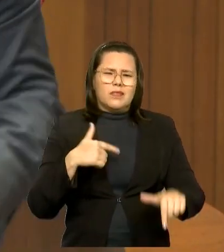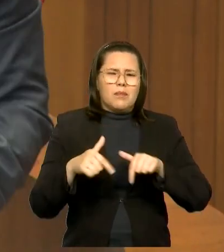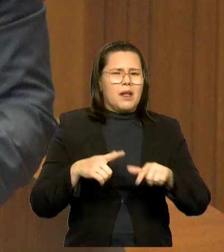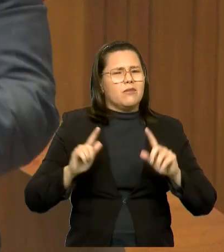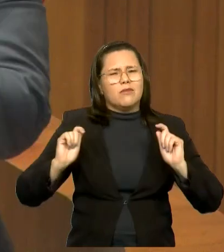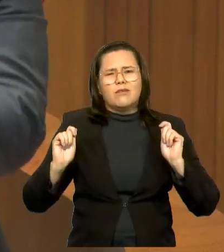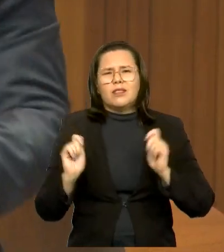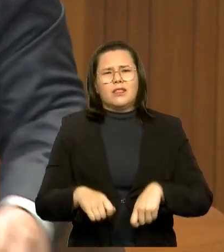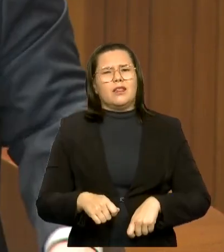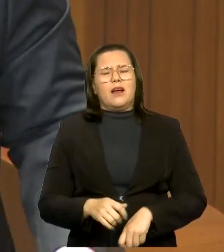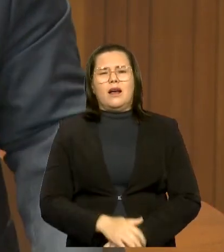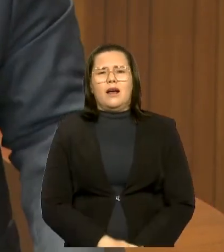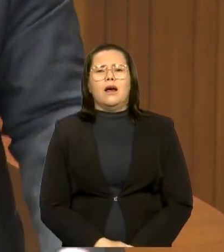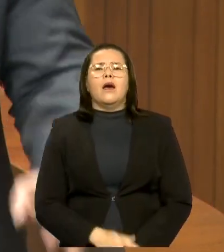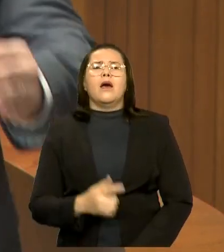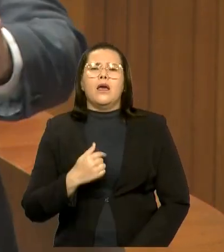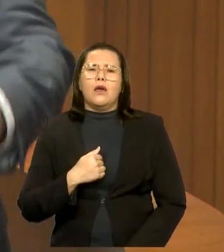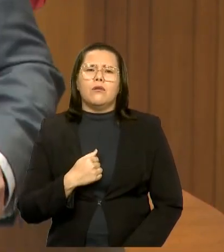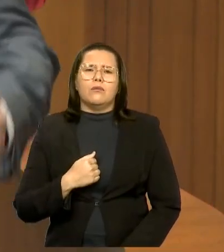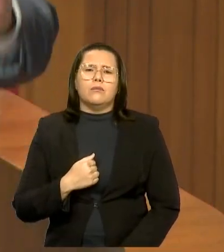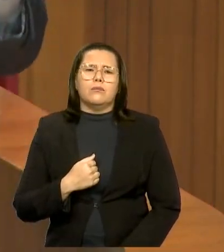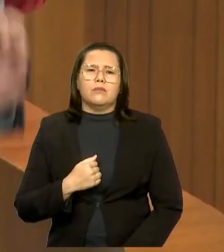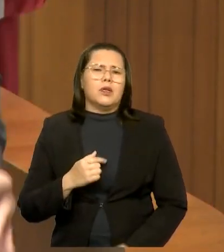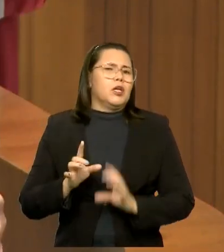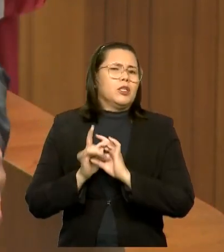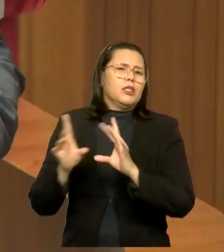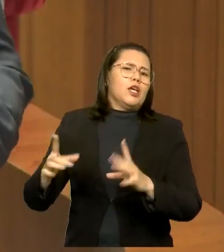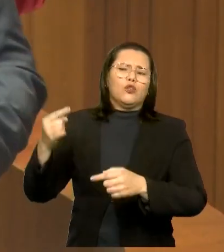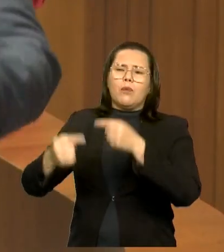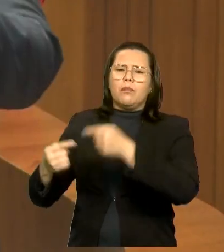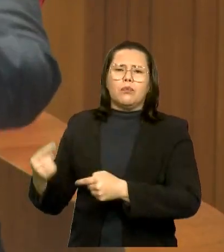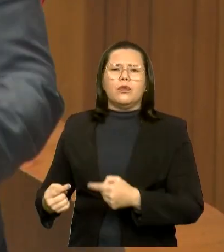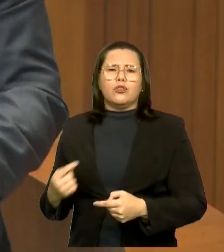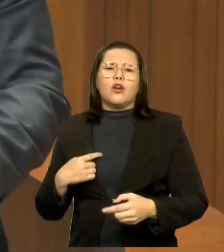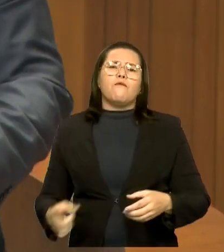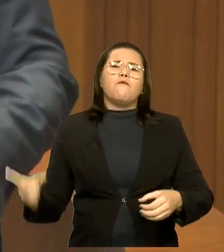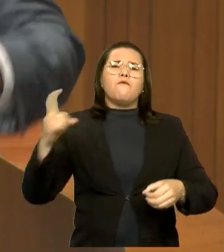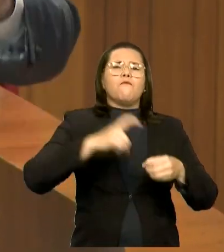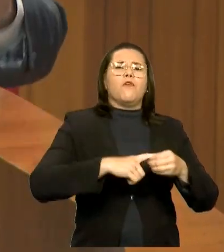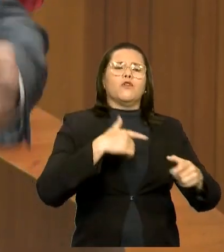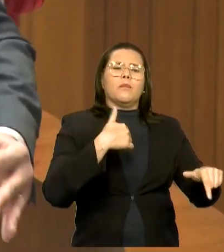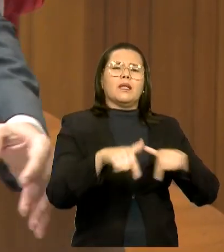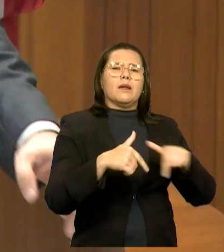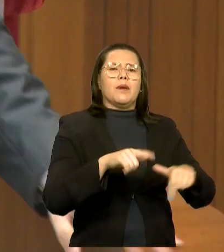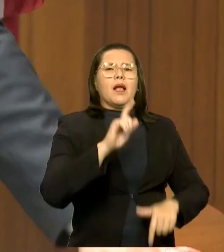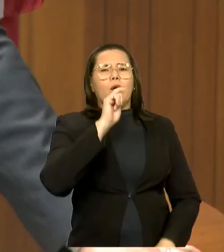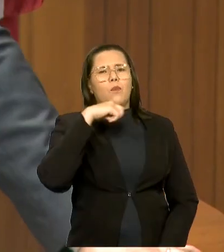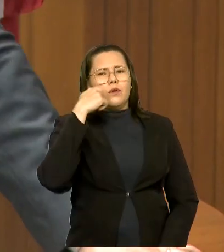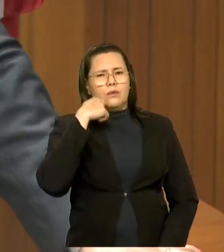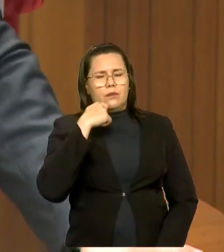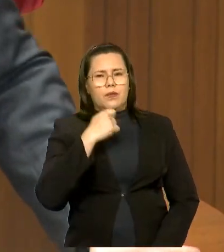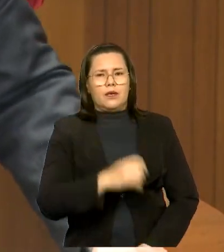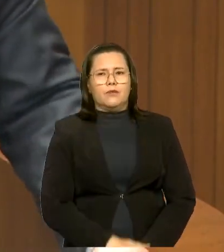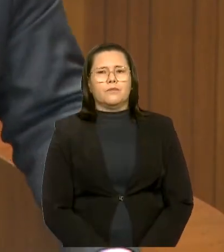muito tranquilamente a advocacia. E é por isso que daqui desta tribuna, do meu mandato, do exercício do meu mandato parlamentar, seja